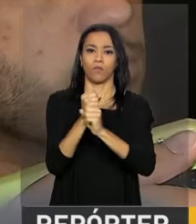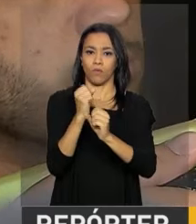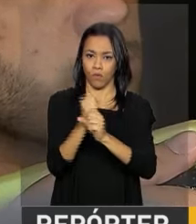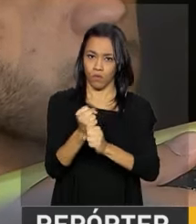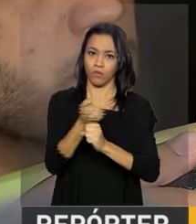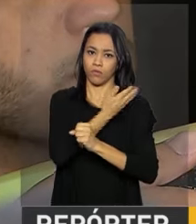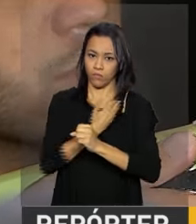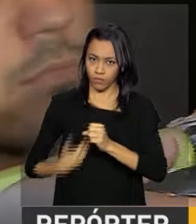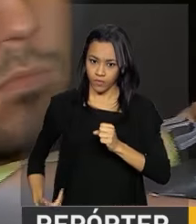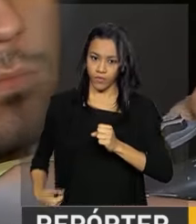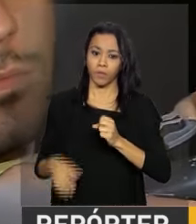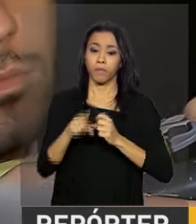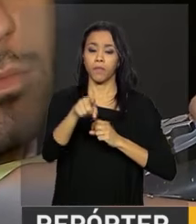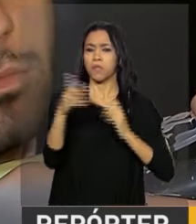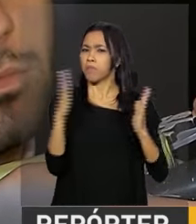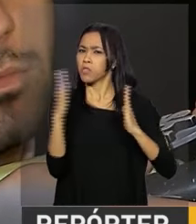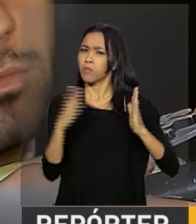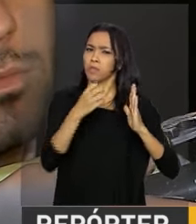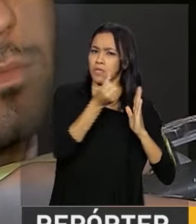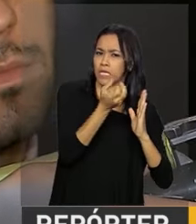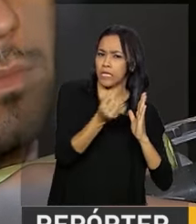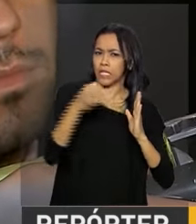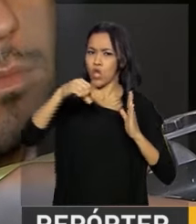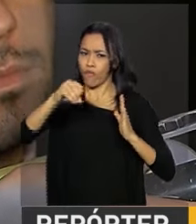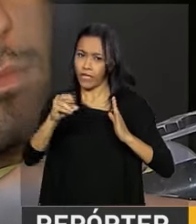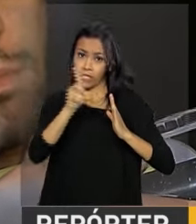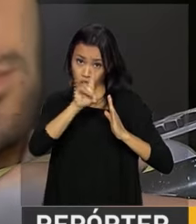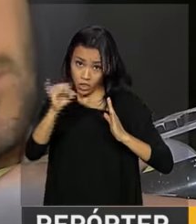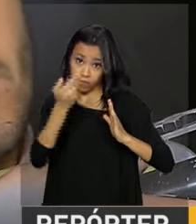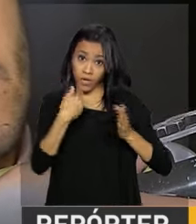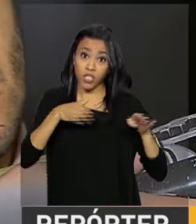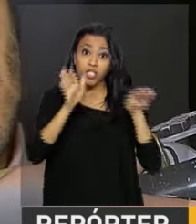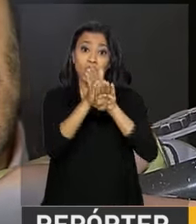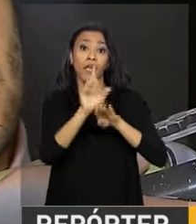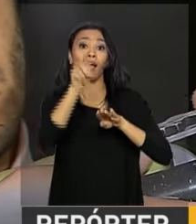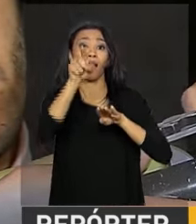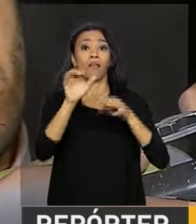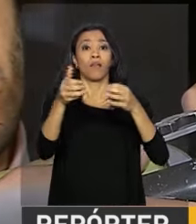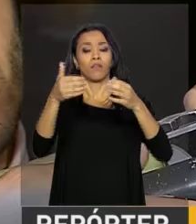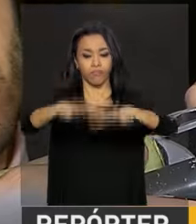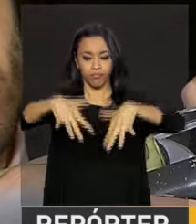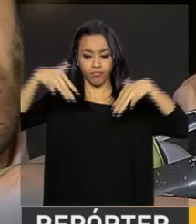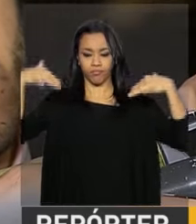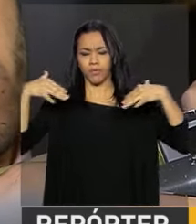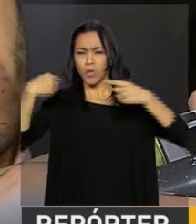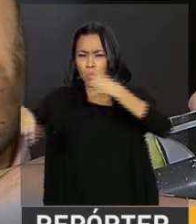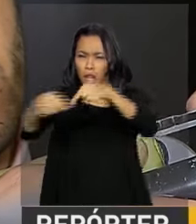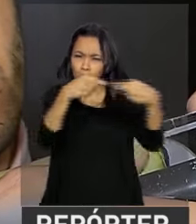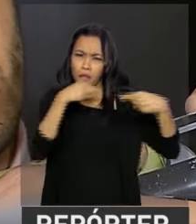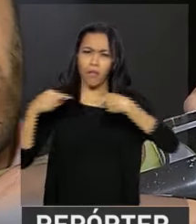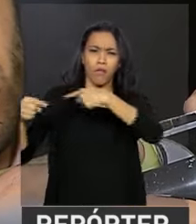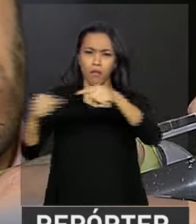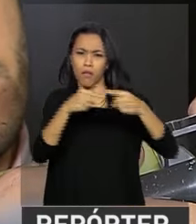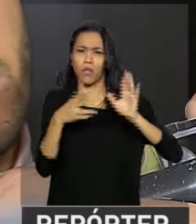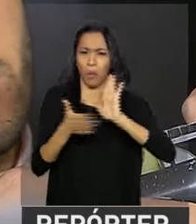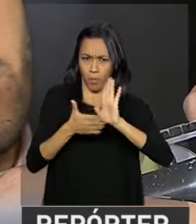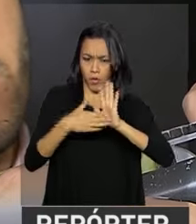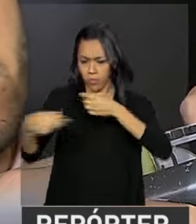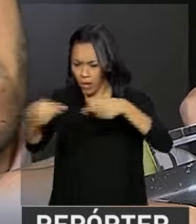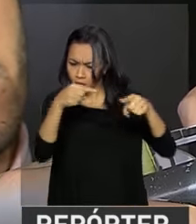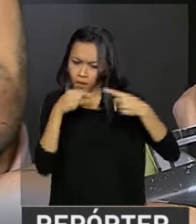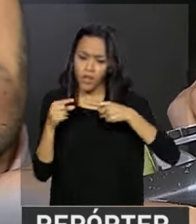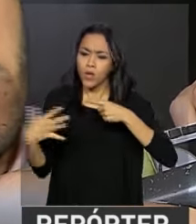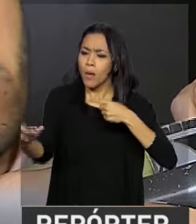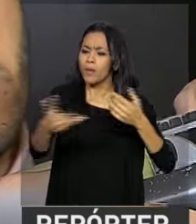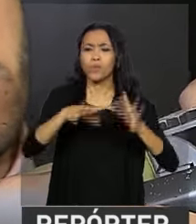demorar pelo menos uns 60, 90 dias de tramitação para que ela chegue ao plenário, que vai permitir um amplo debate, uma discussão muito ampla com todos os parlamentares,